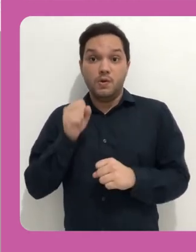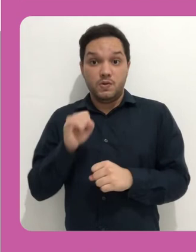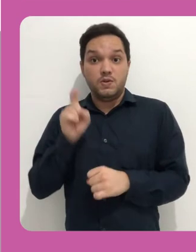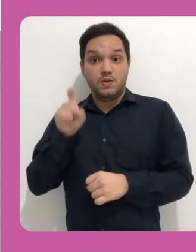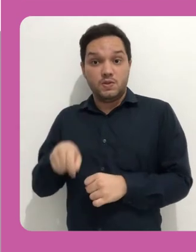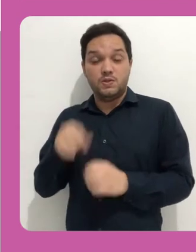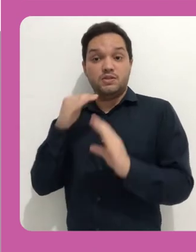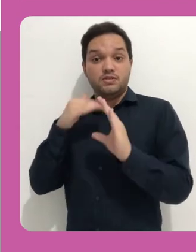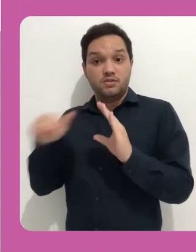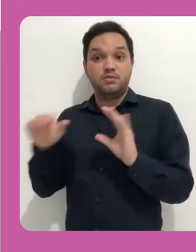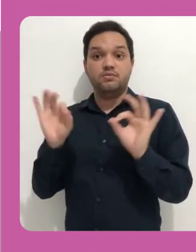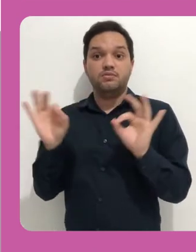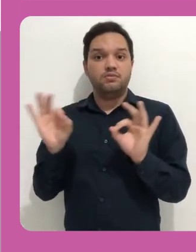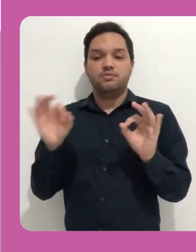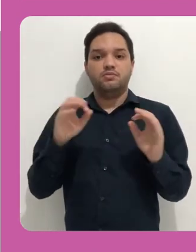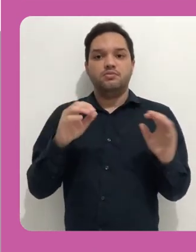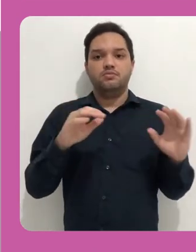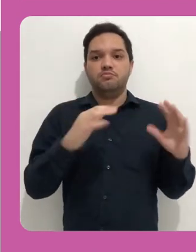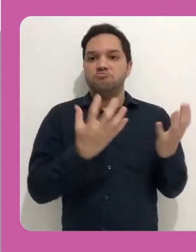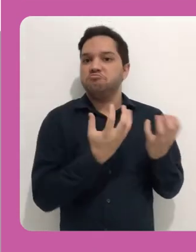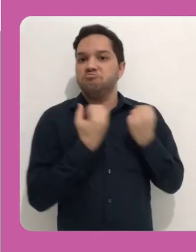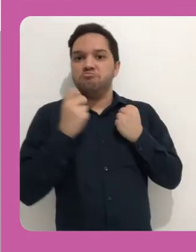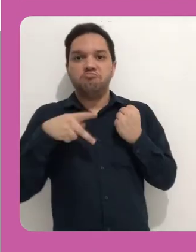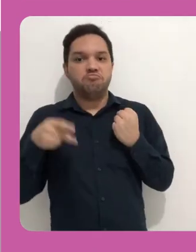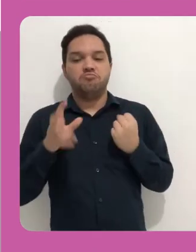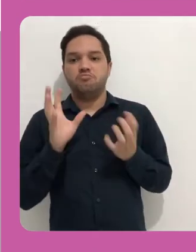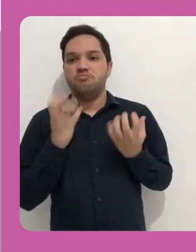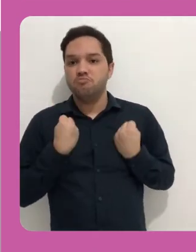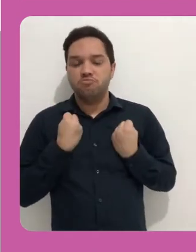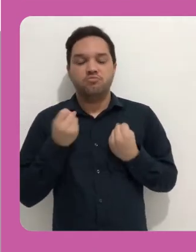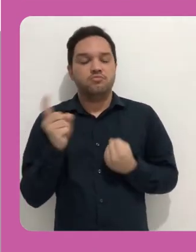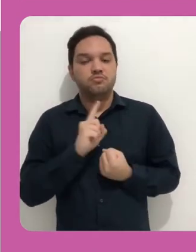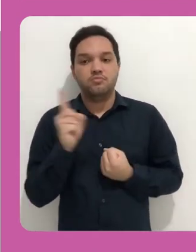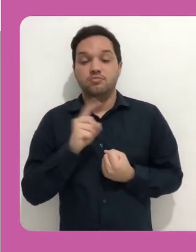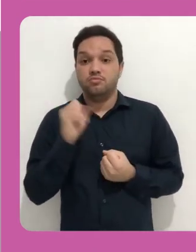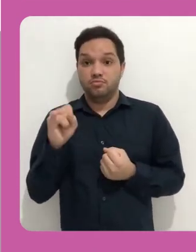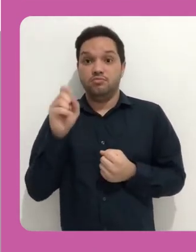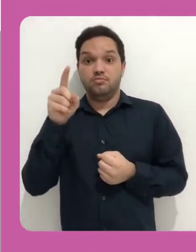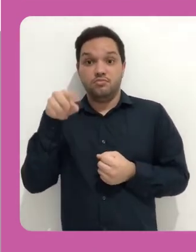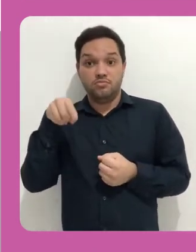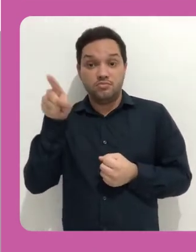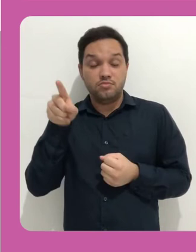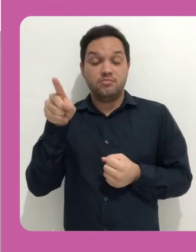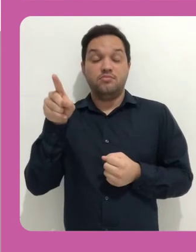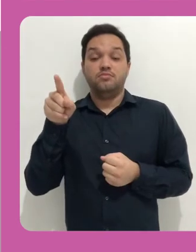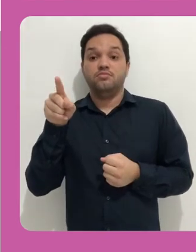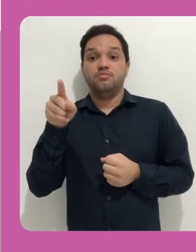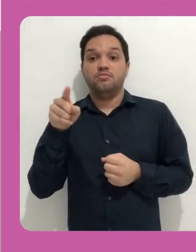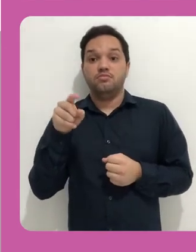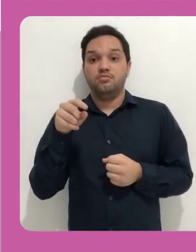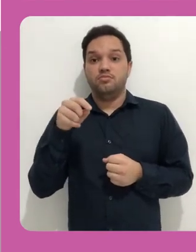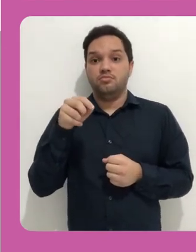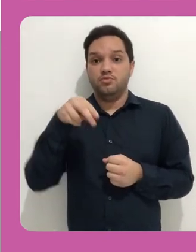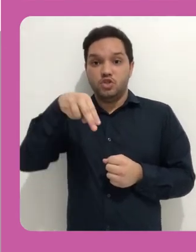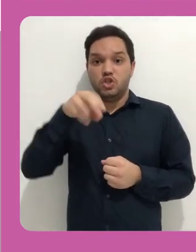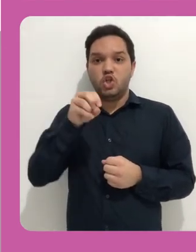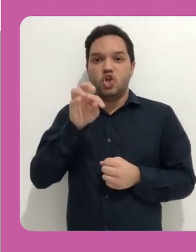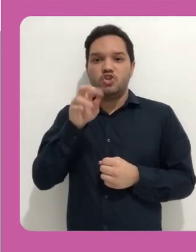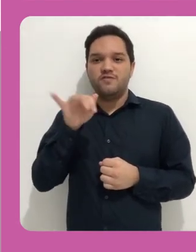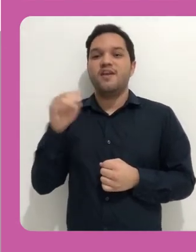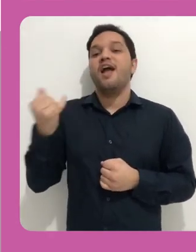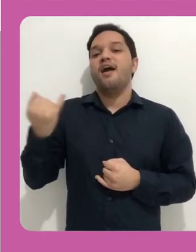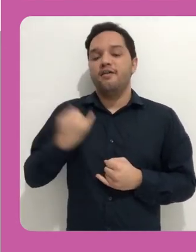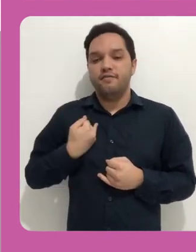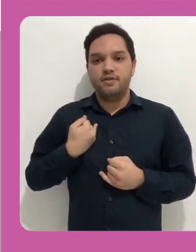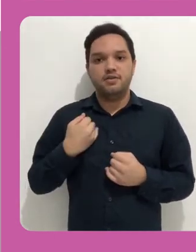definitivo, a tarefa não chega para você. Além disso, ela também, se você marcou a opção de notificar o envio, ela também não vai chegar